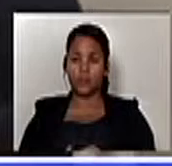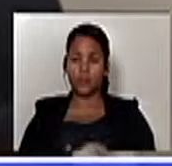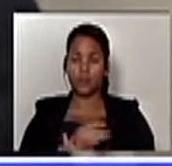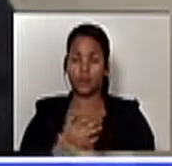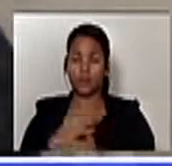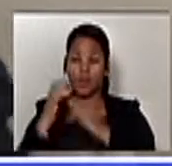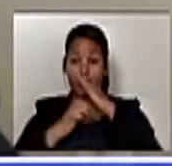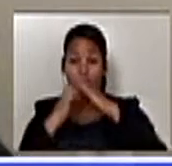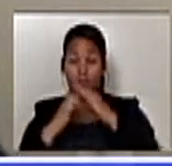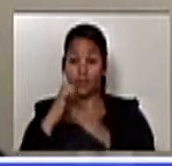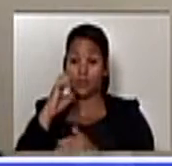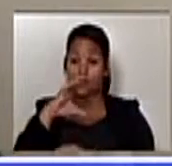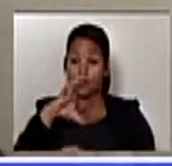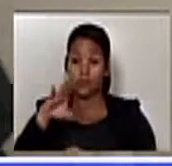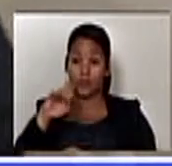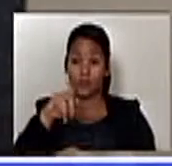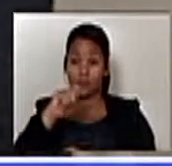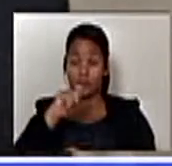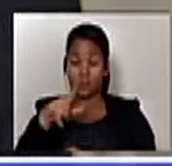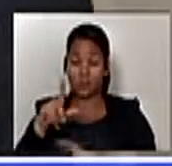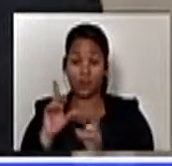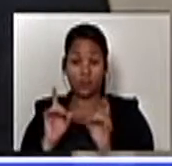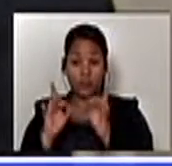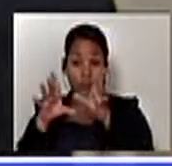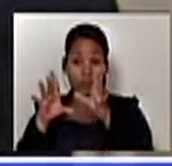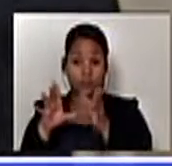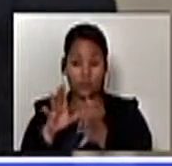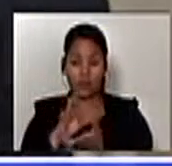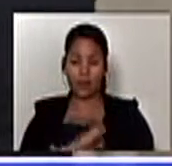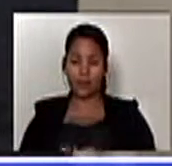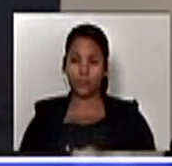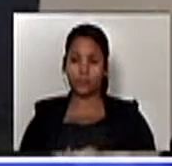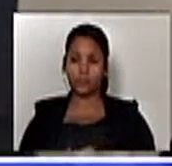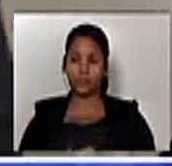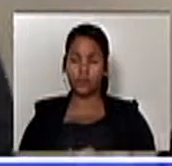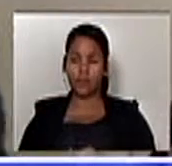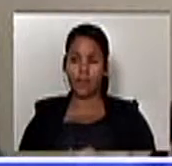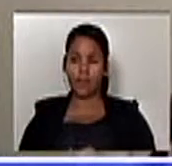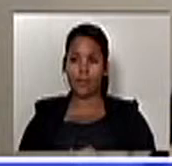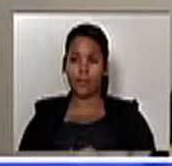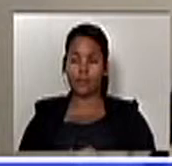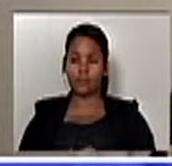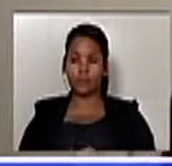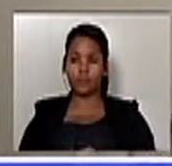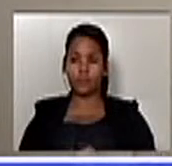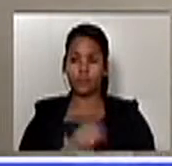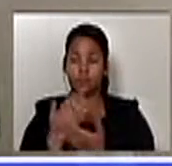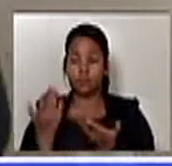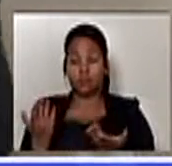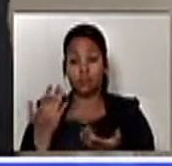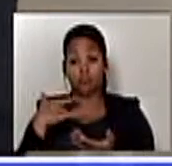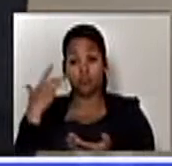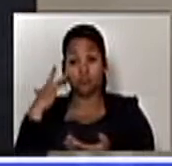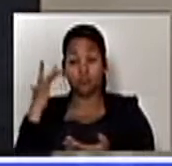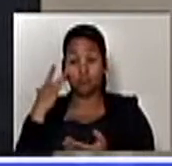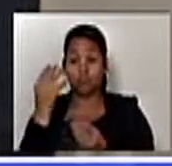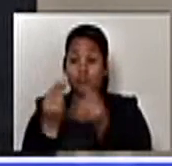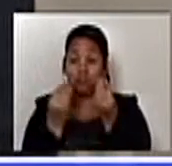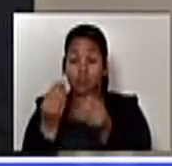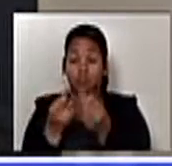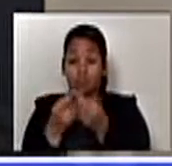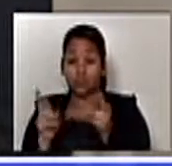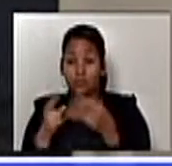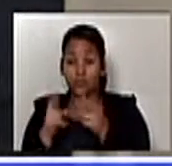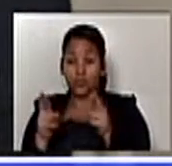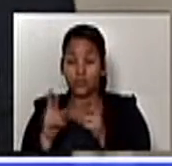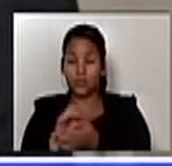CEAL. E se for o caso, além das tentativas administrativas, quem sabe impetrasse um